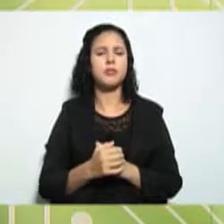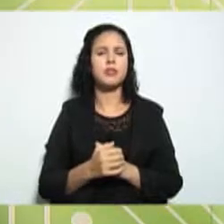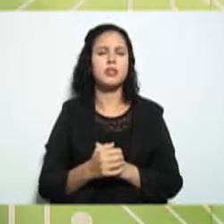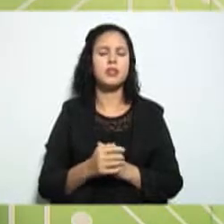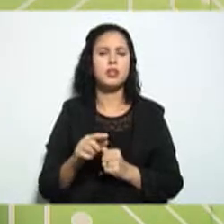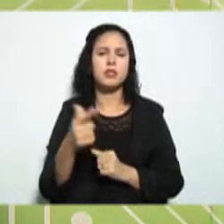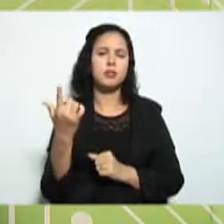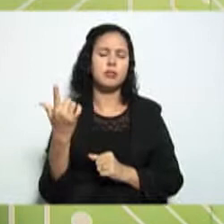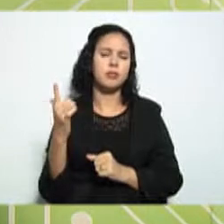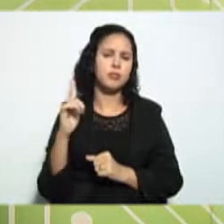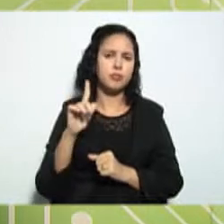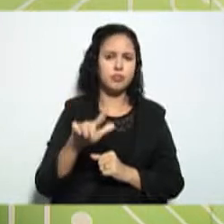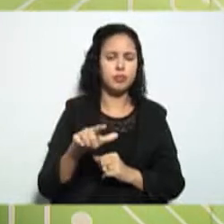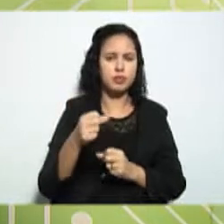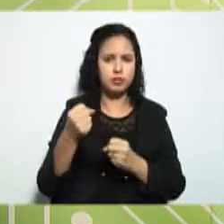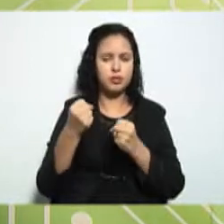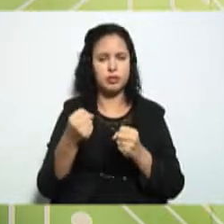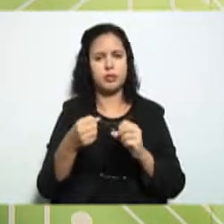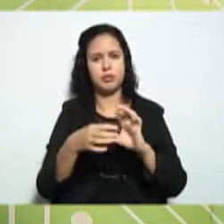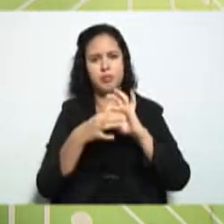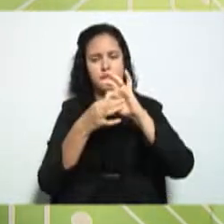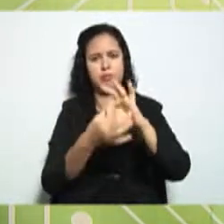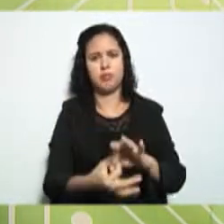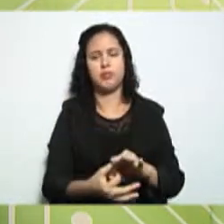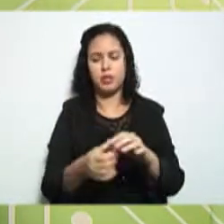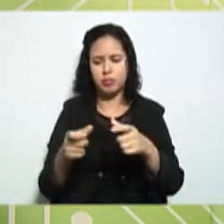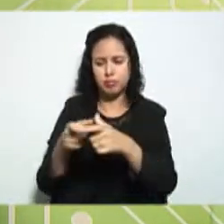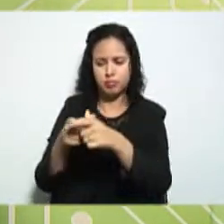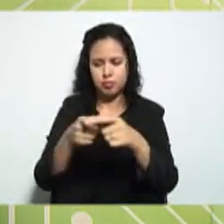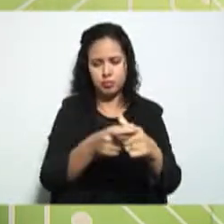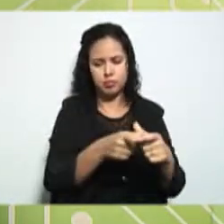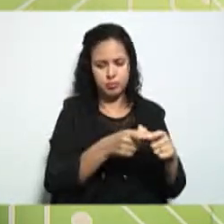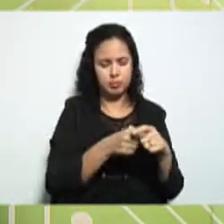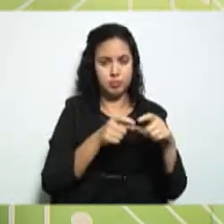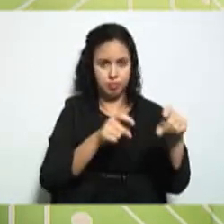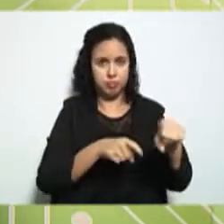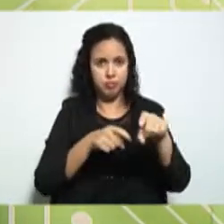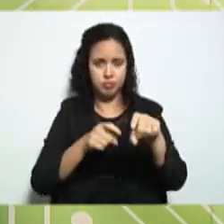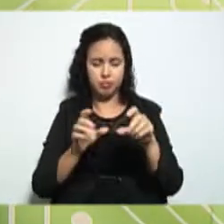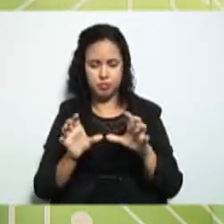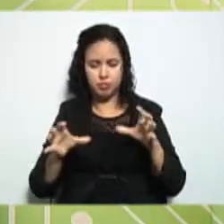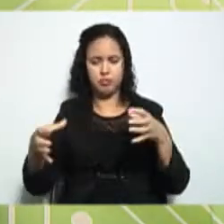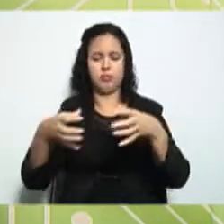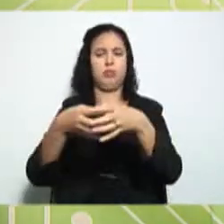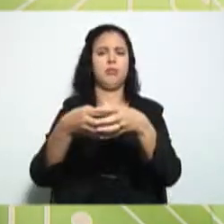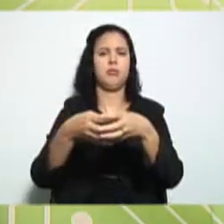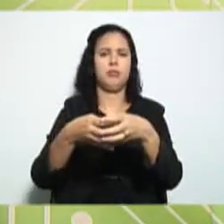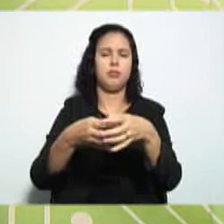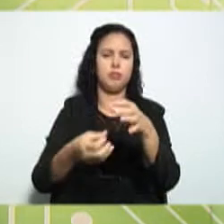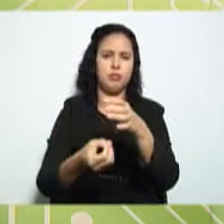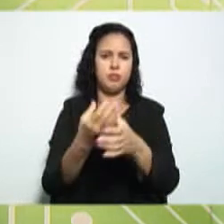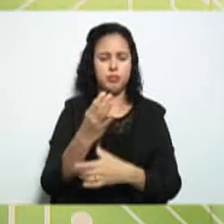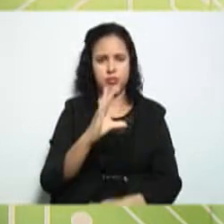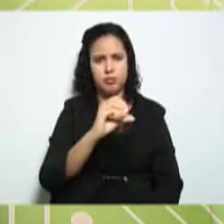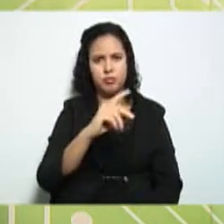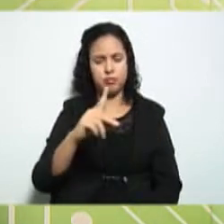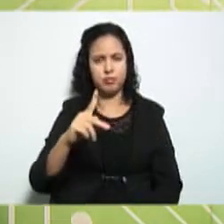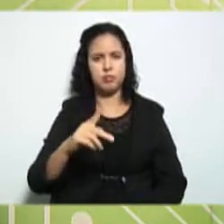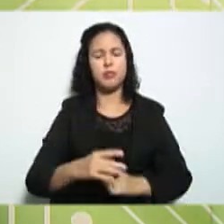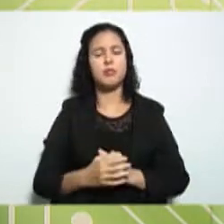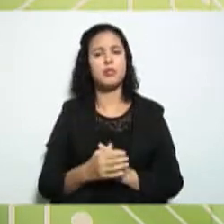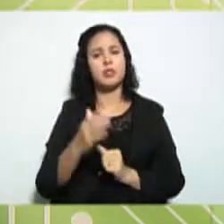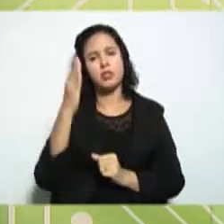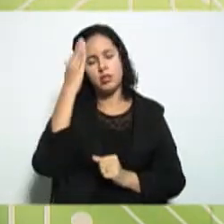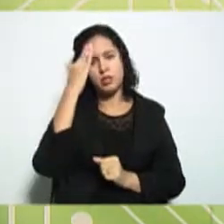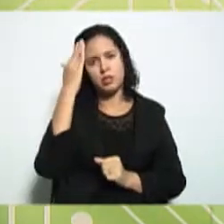força pela cooperativa, pela cooperação entre os menores. Né? Então, assim, é uma coisa muito positiva. Né? A gente sabe que muito do que a gente se